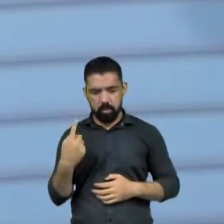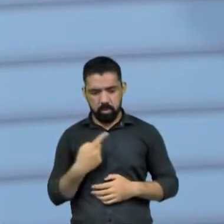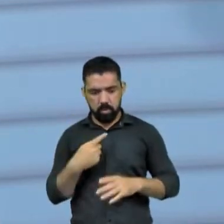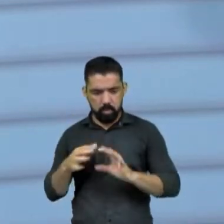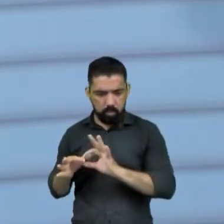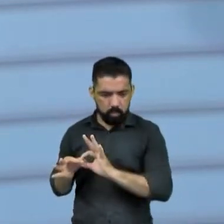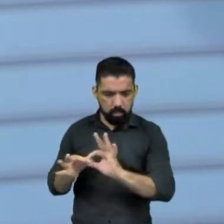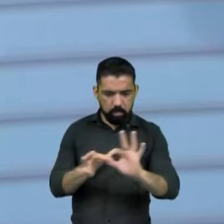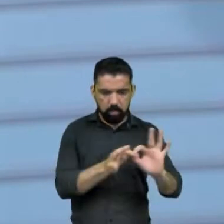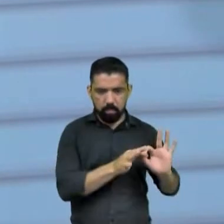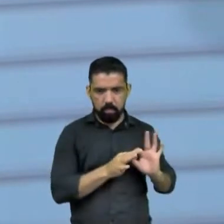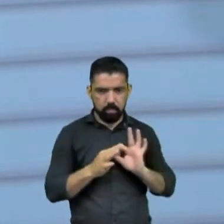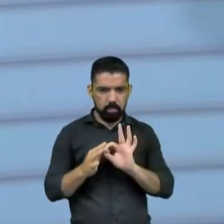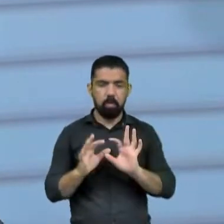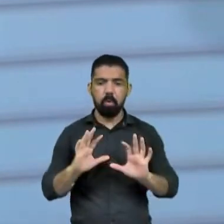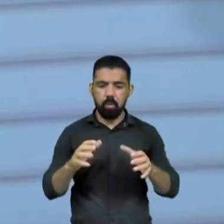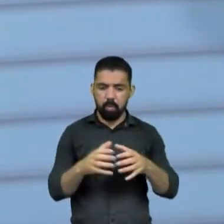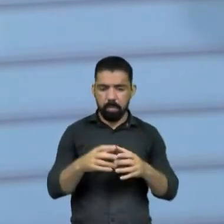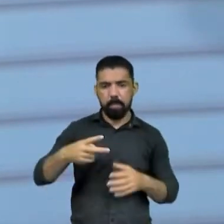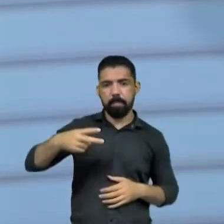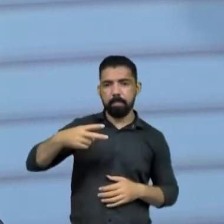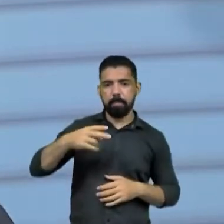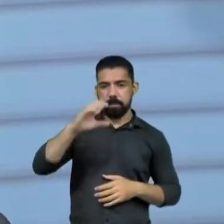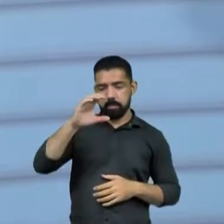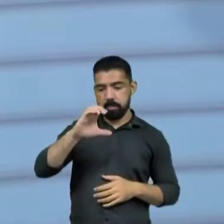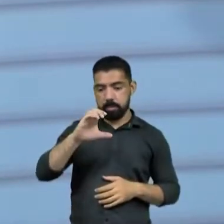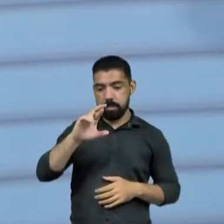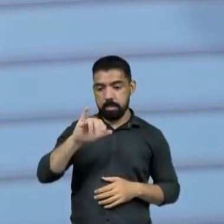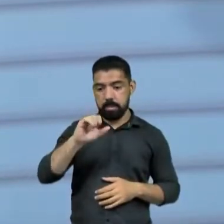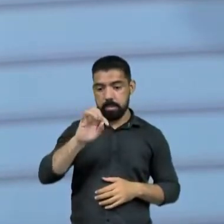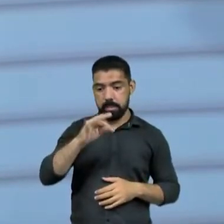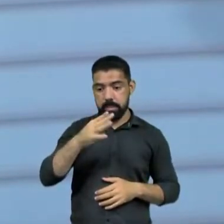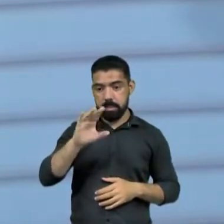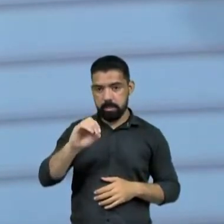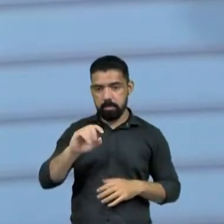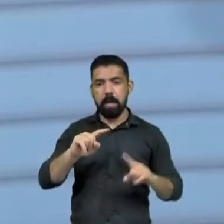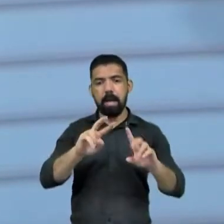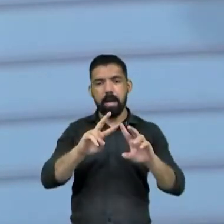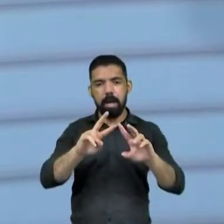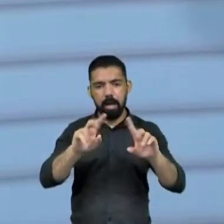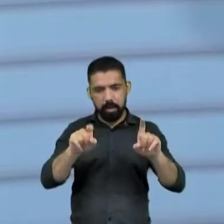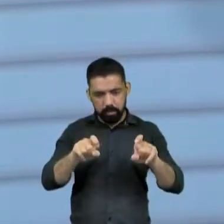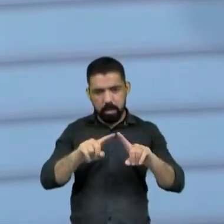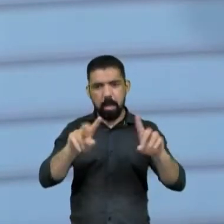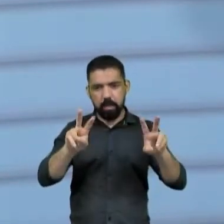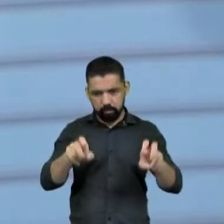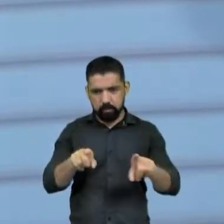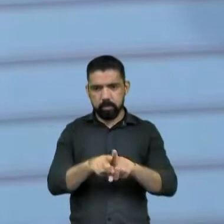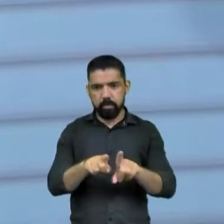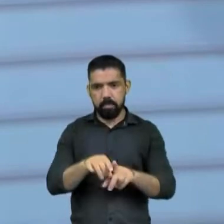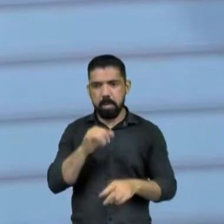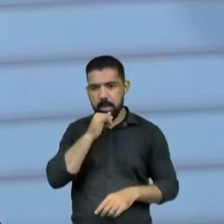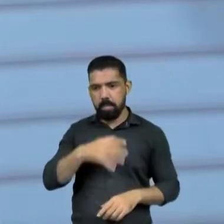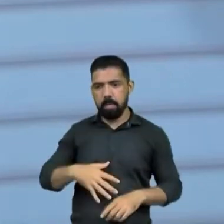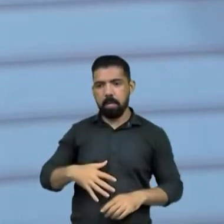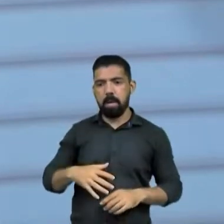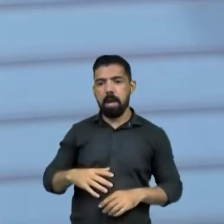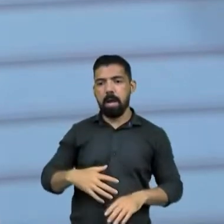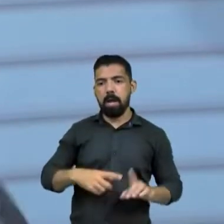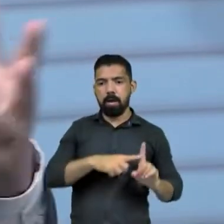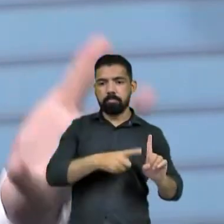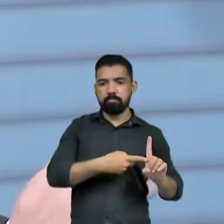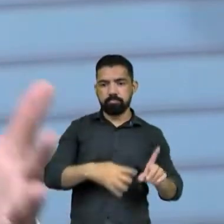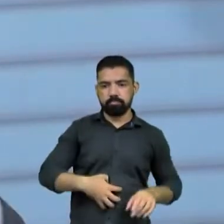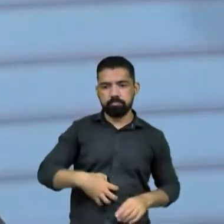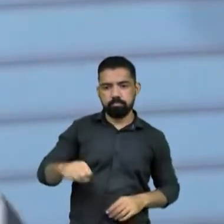poder como cristãos poderos ter questão do aborto questão do aborto certo a pauta de família Então nós vamos para para como Unidos